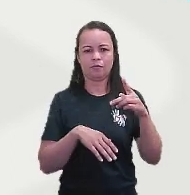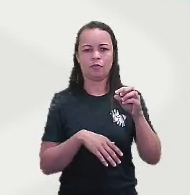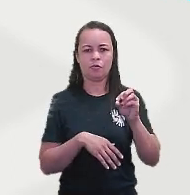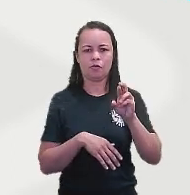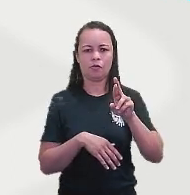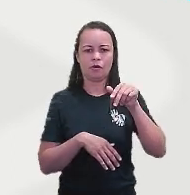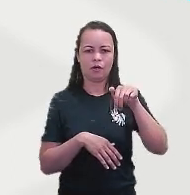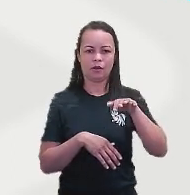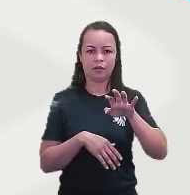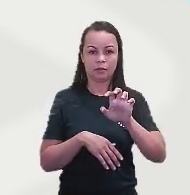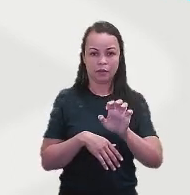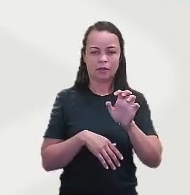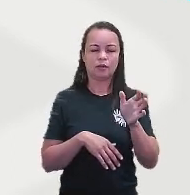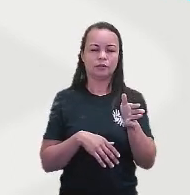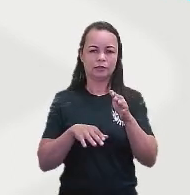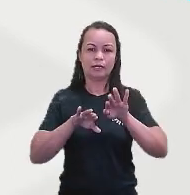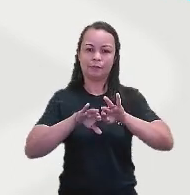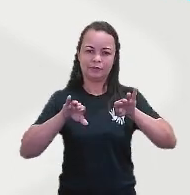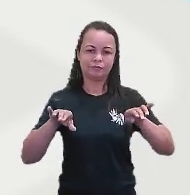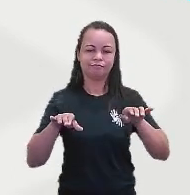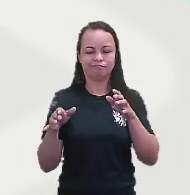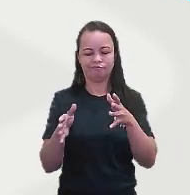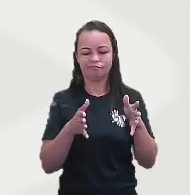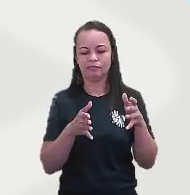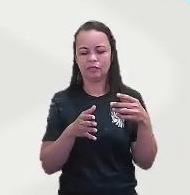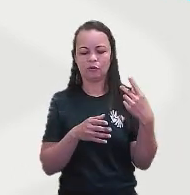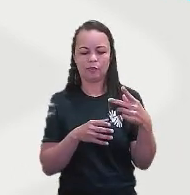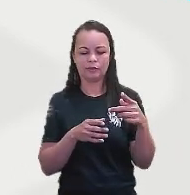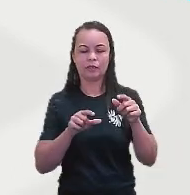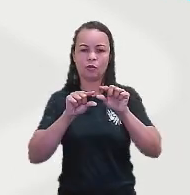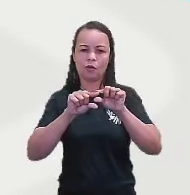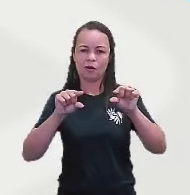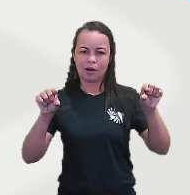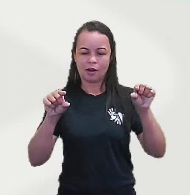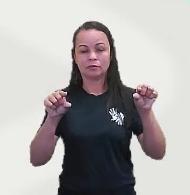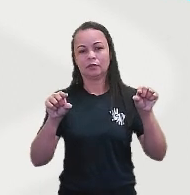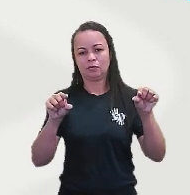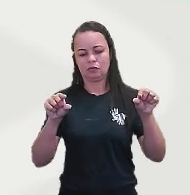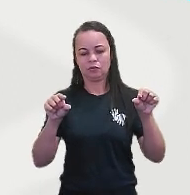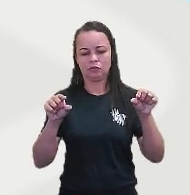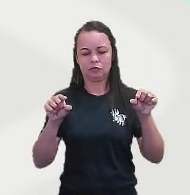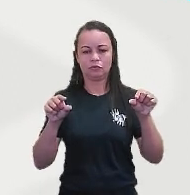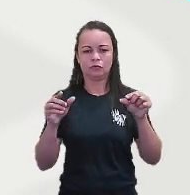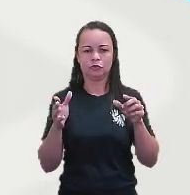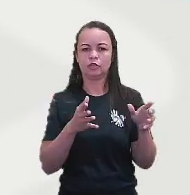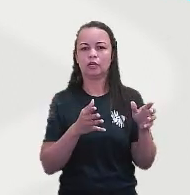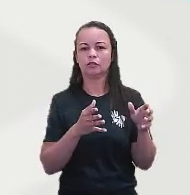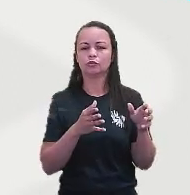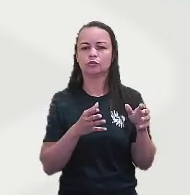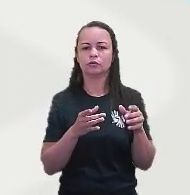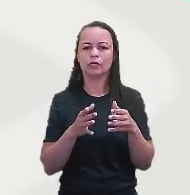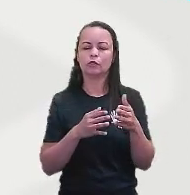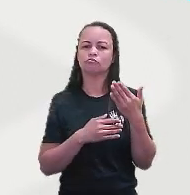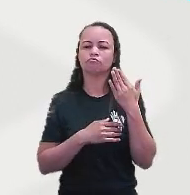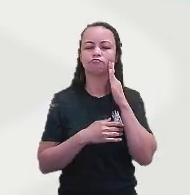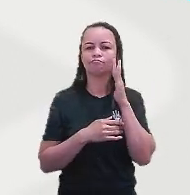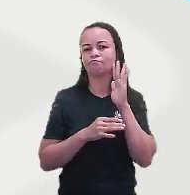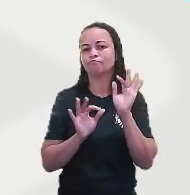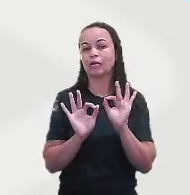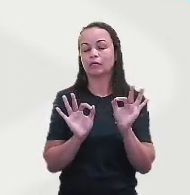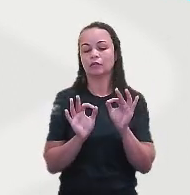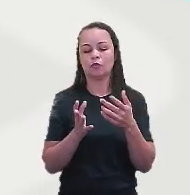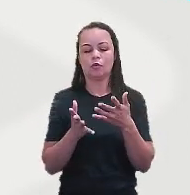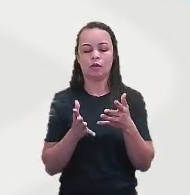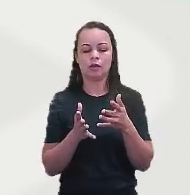qual motivo não quis contribuir. É porque, como essa oração estava com um sujeito oculto, eu não tinha entendido bem. Mas